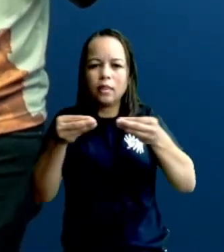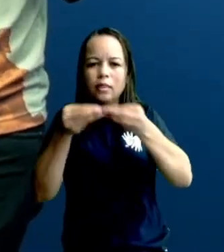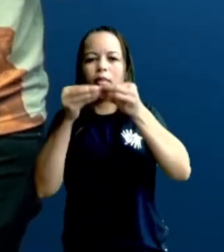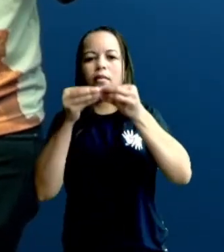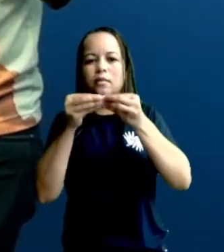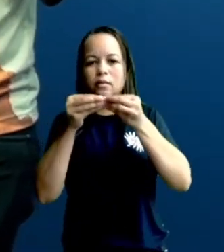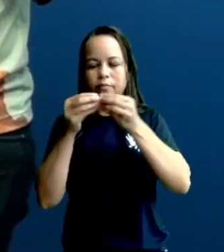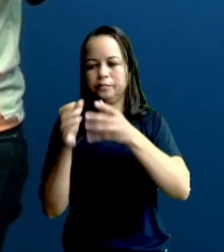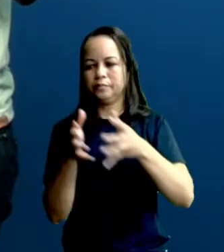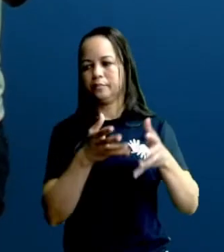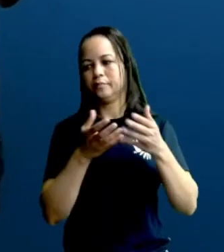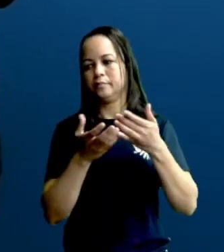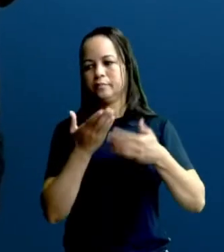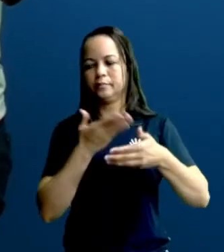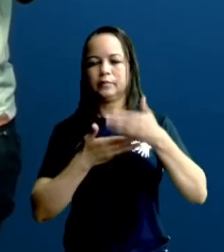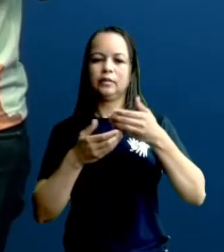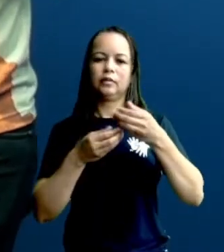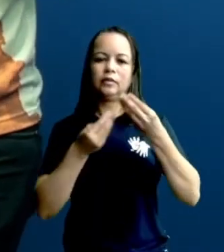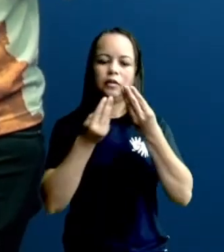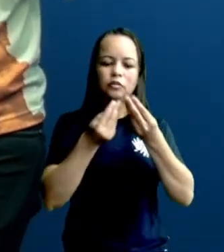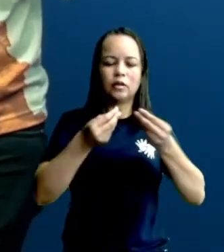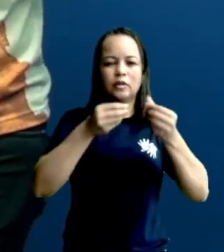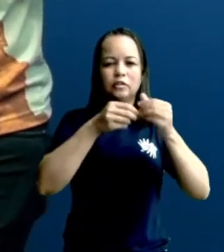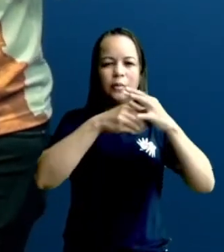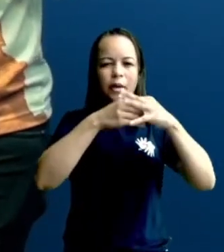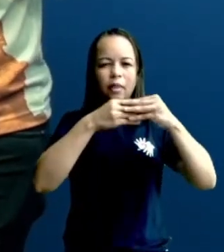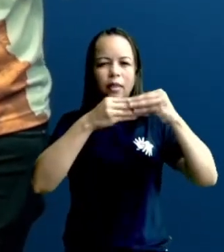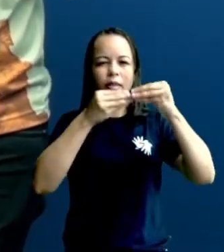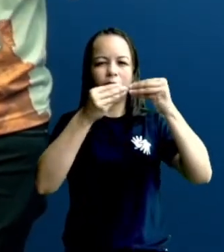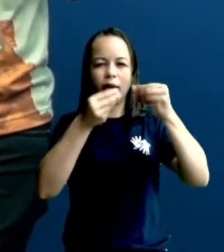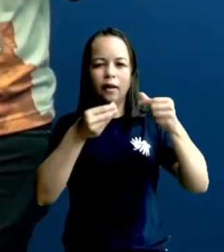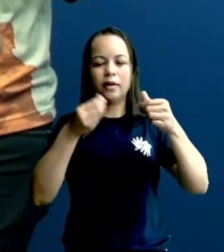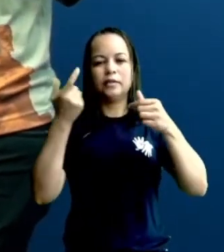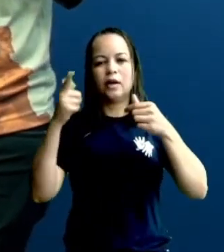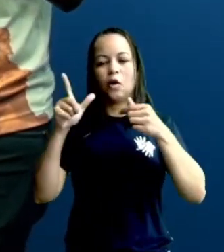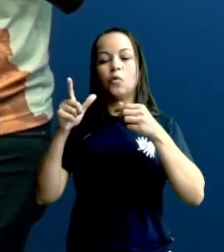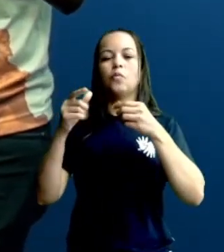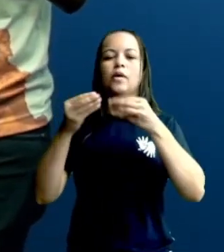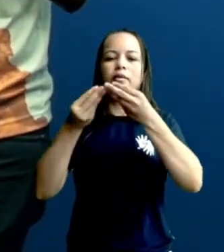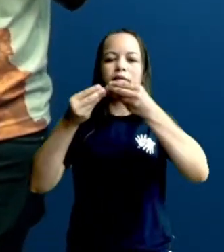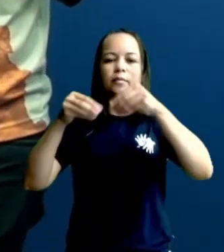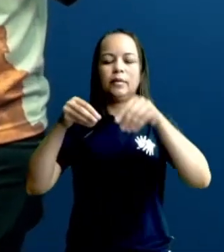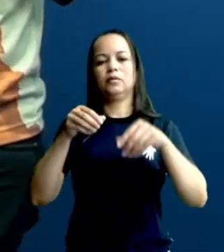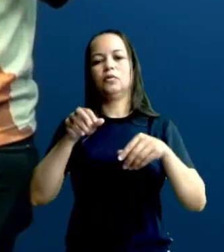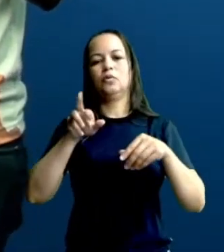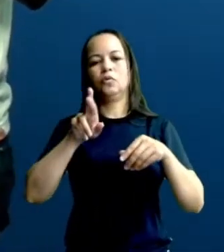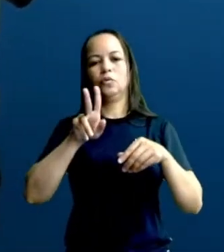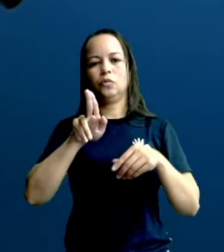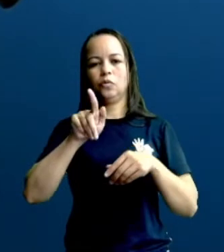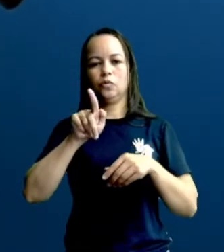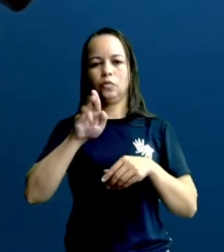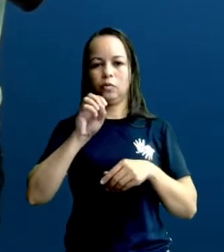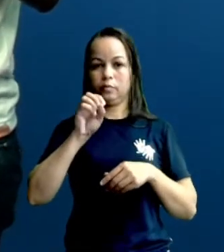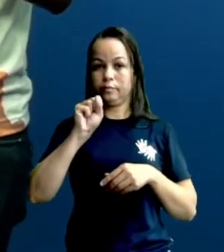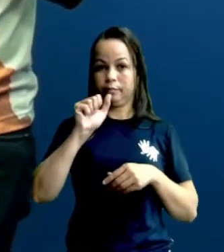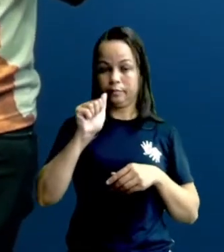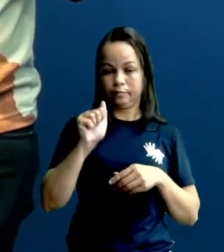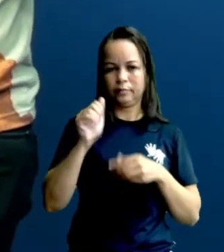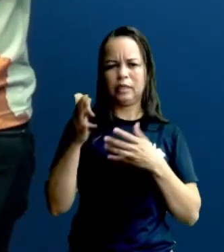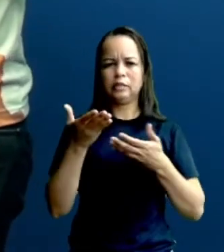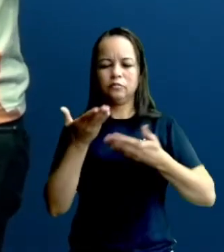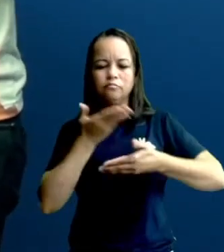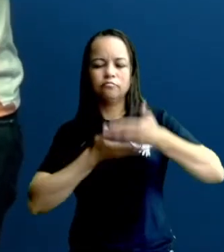carrega a informação para gerar uma semente lisa e o outro carrega a informação para gerar uma semente rugosa. Isso vai